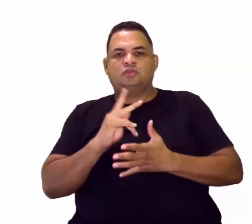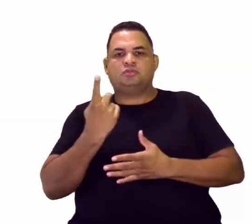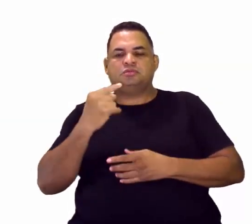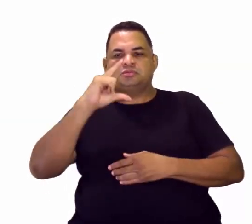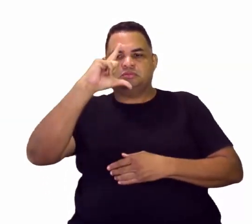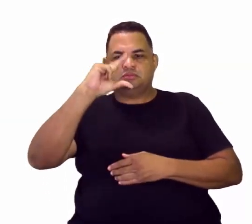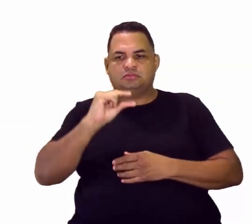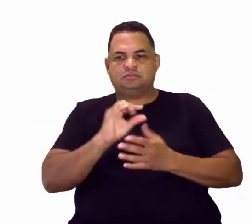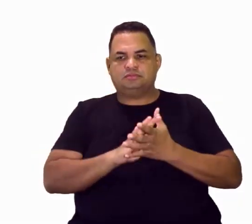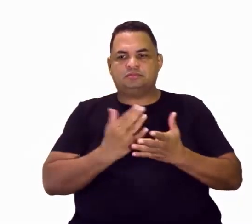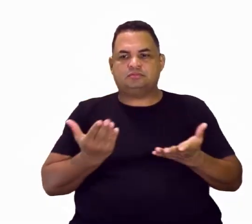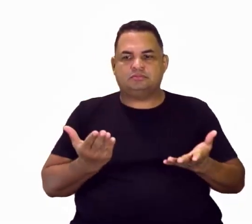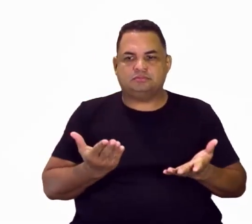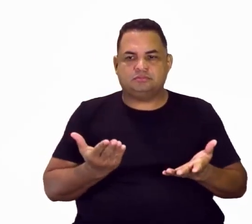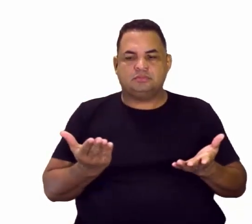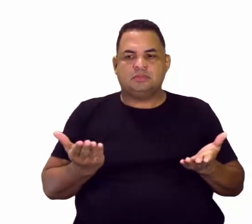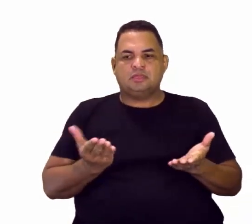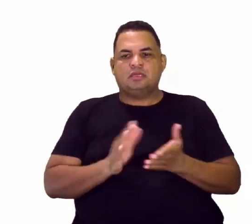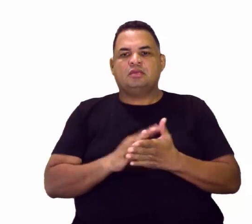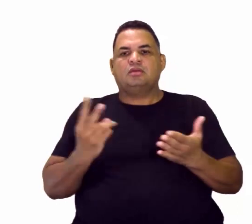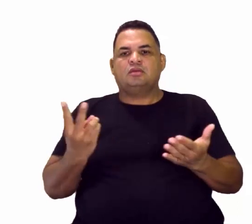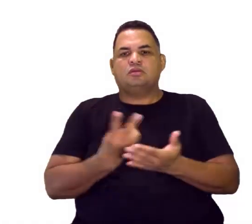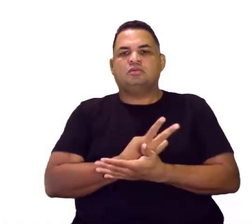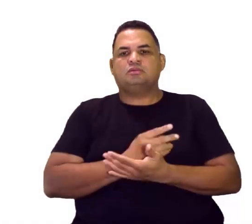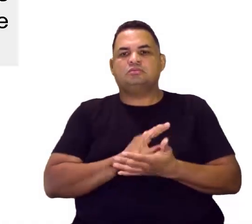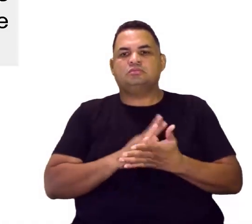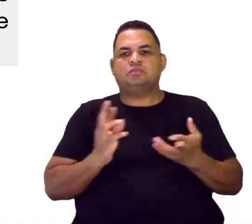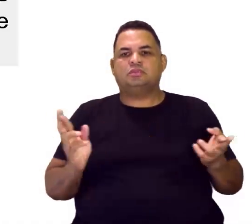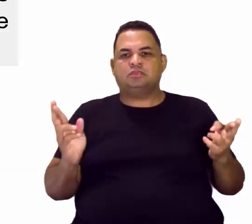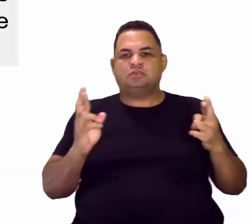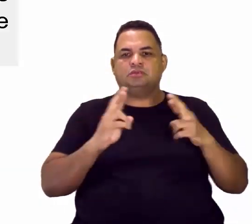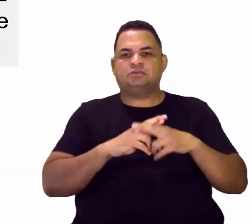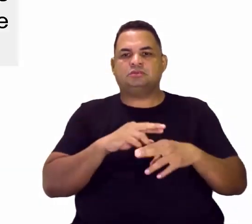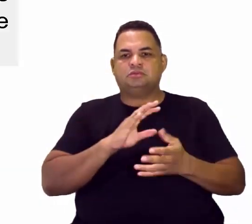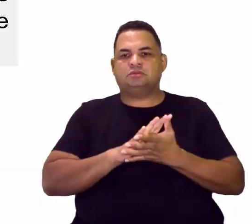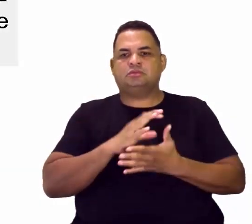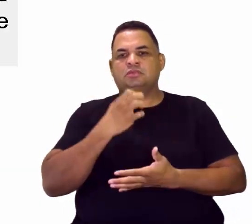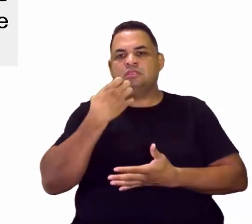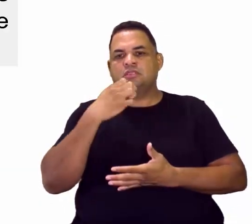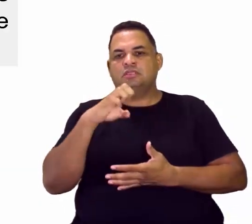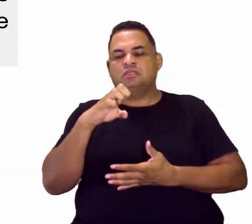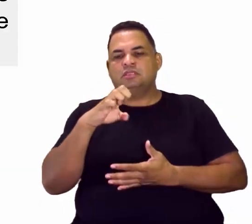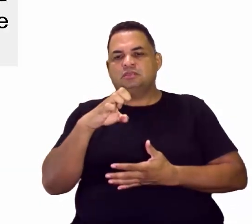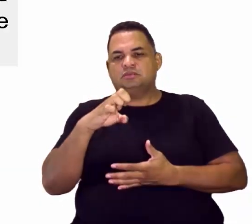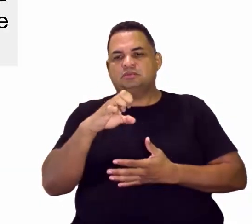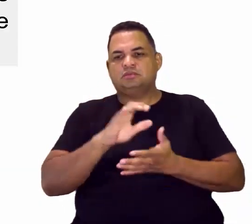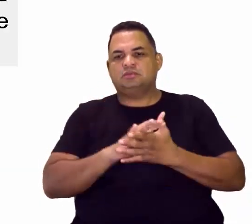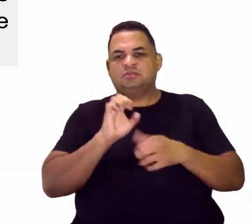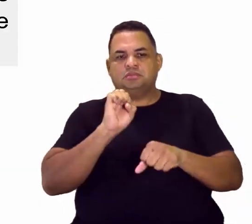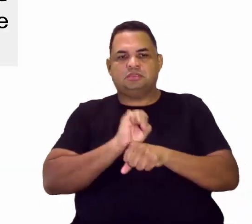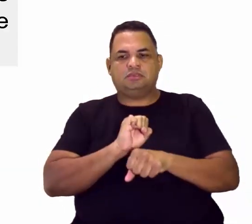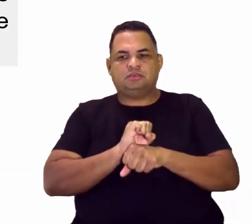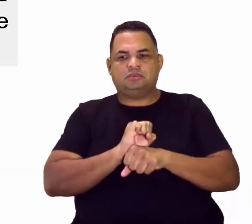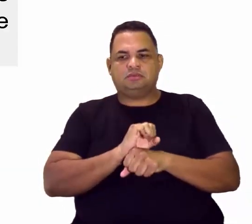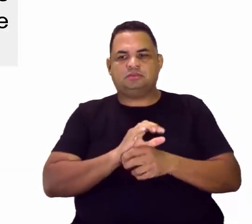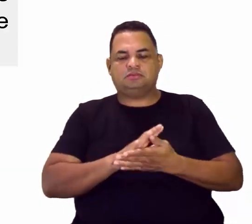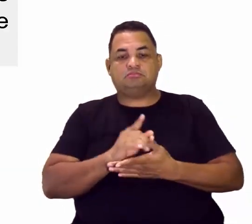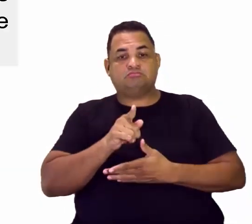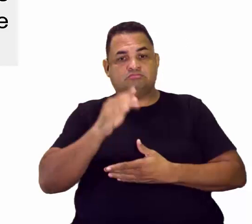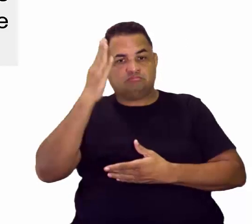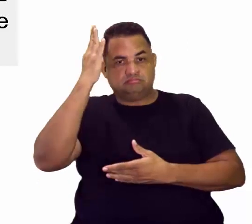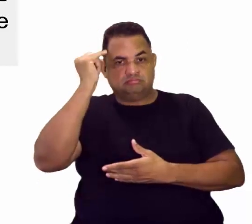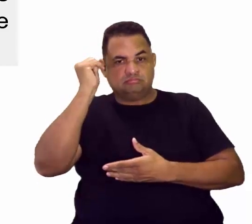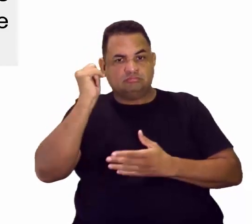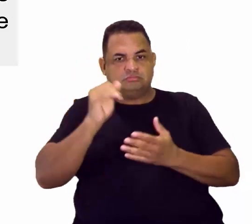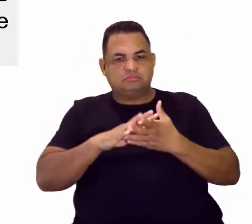aí gera uma ação eletrostática. E você sabia que graças a ligações